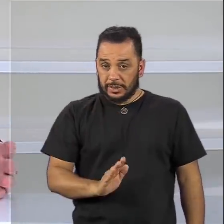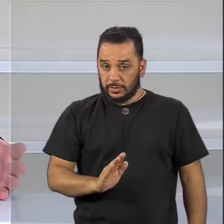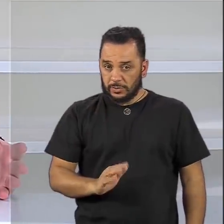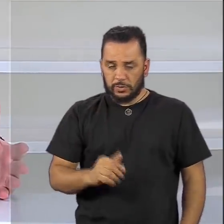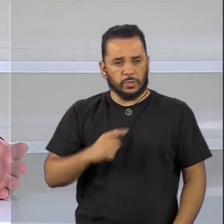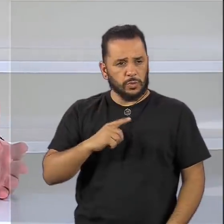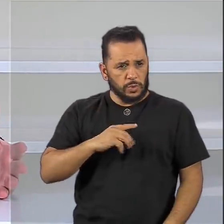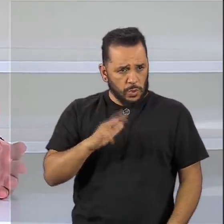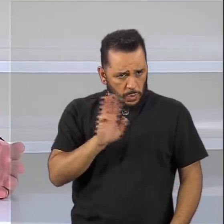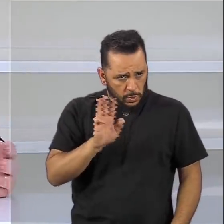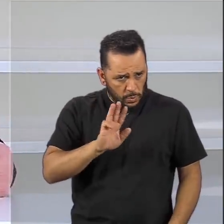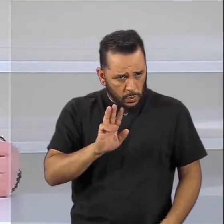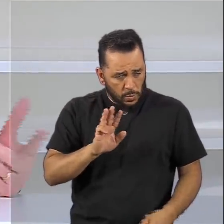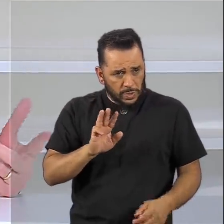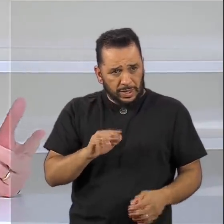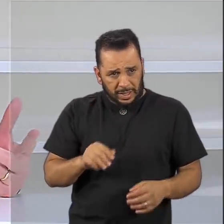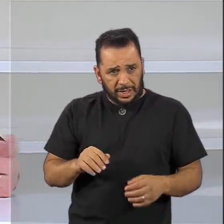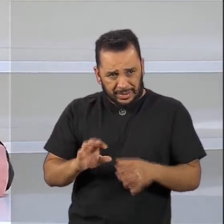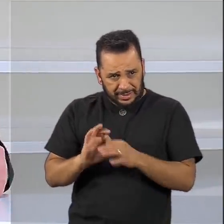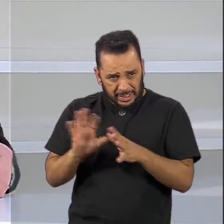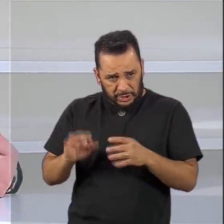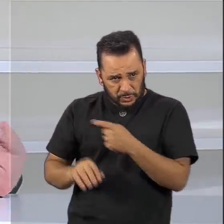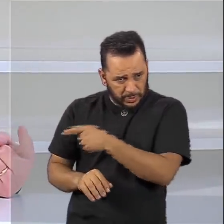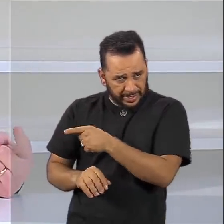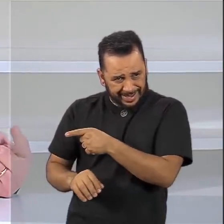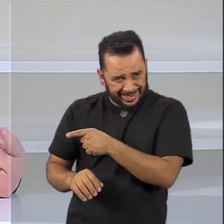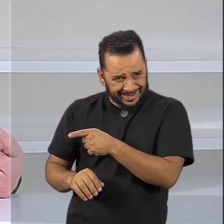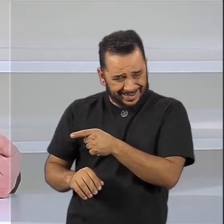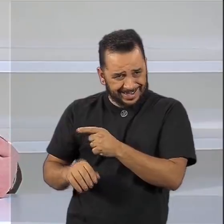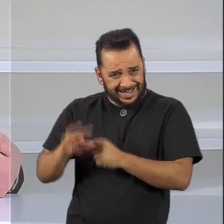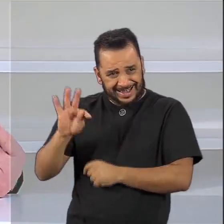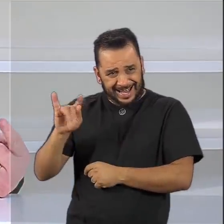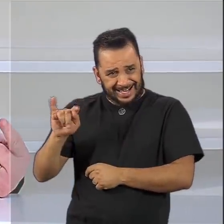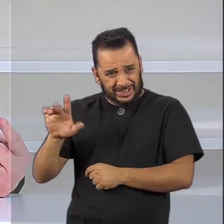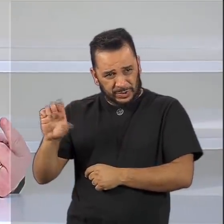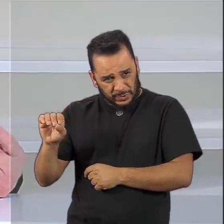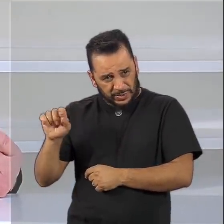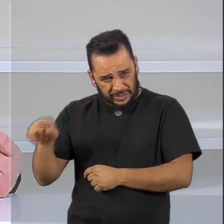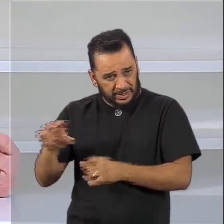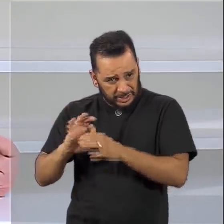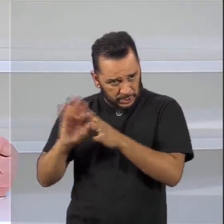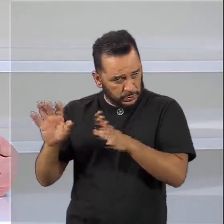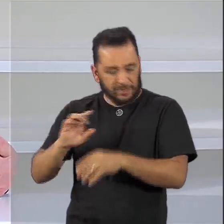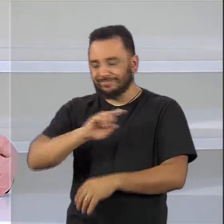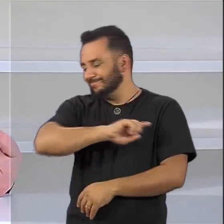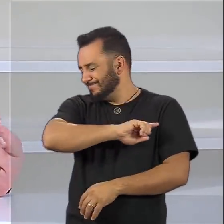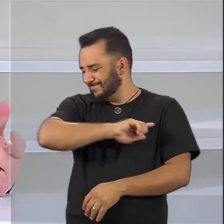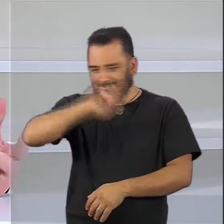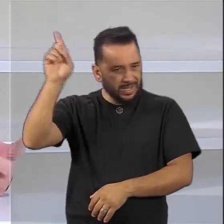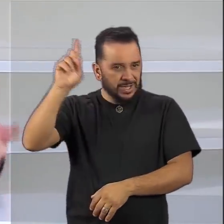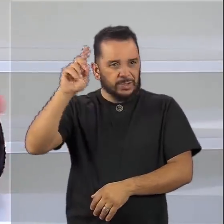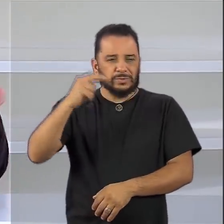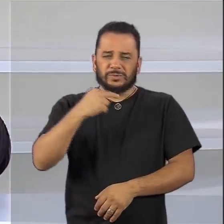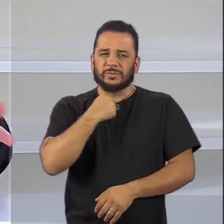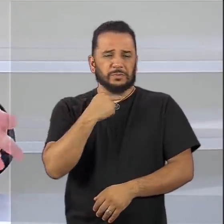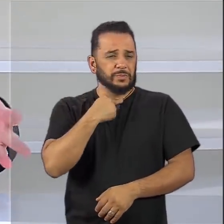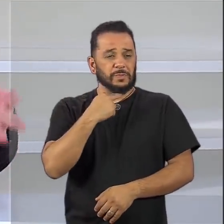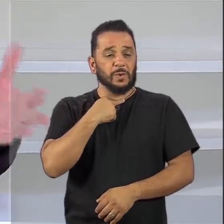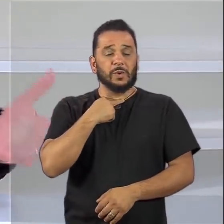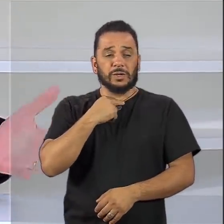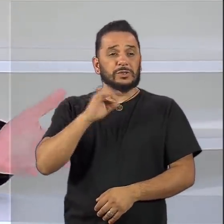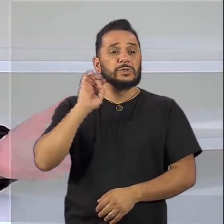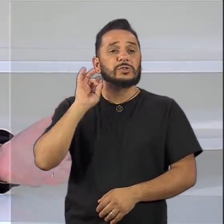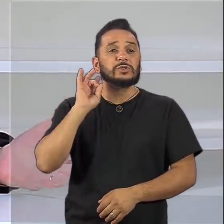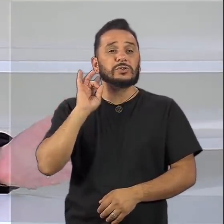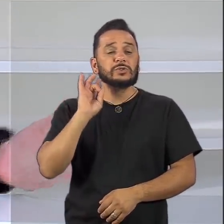deixou que ele se consolidasse? Jamais. O Lula jamais permite que apareça alguém nem sequer grama pode nascer à sombra